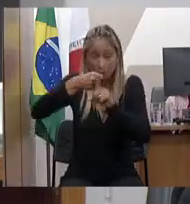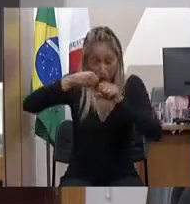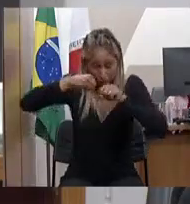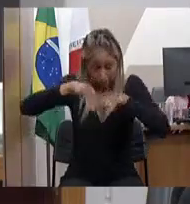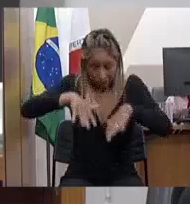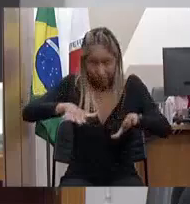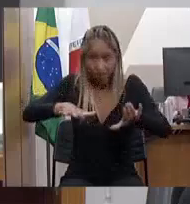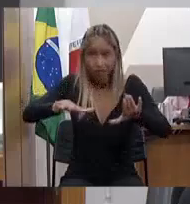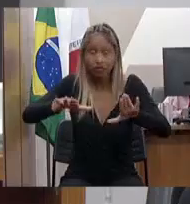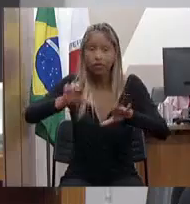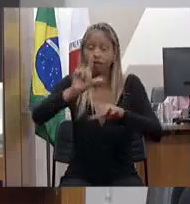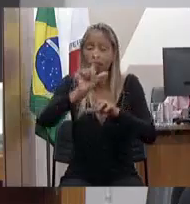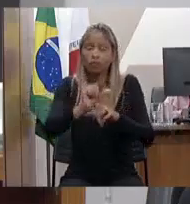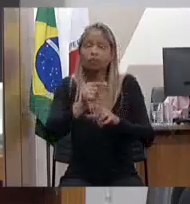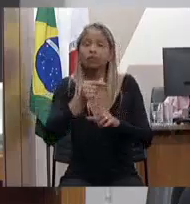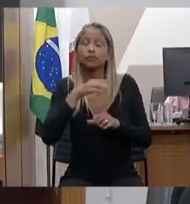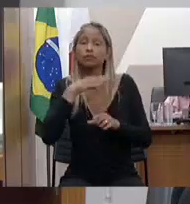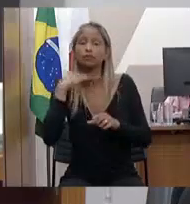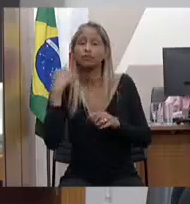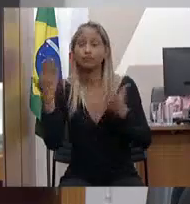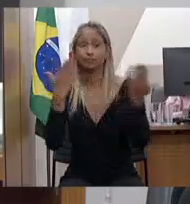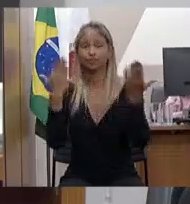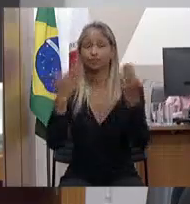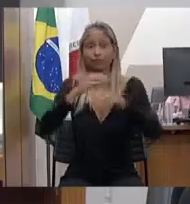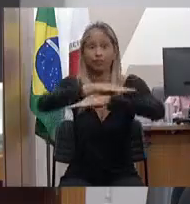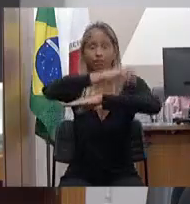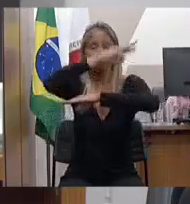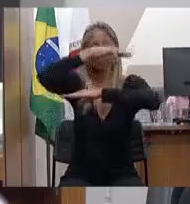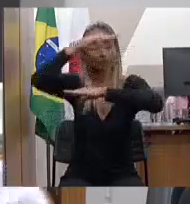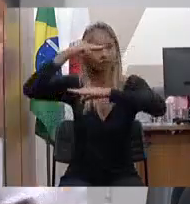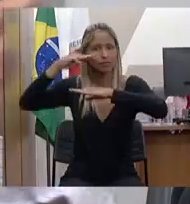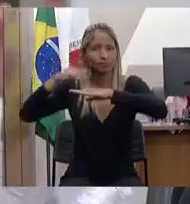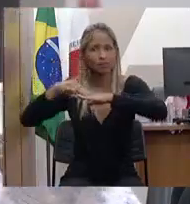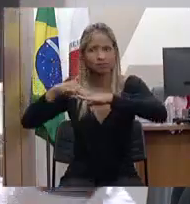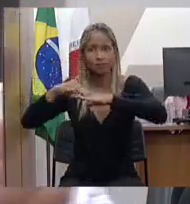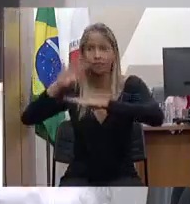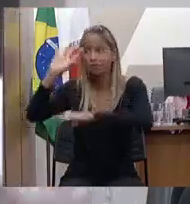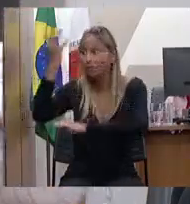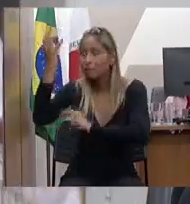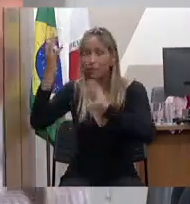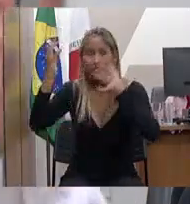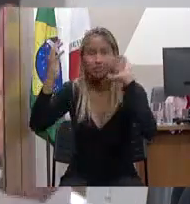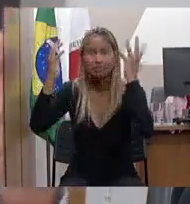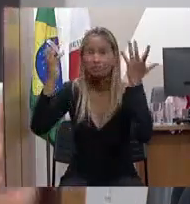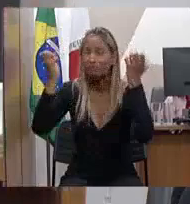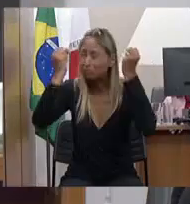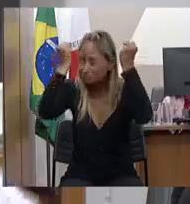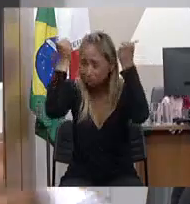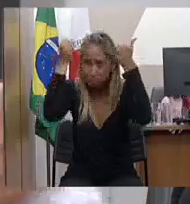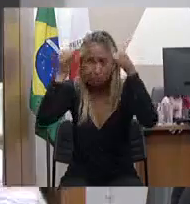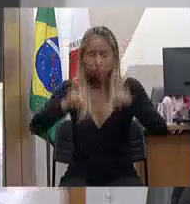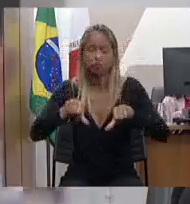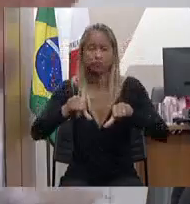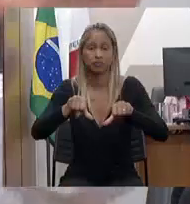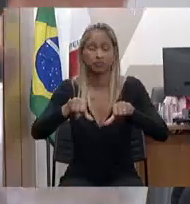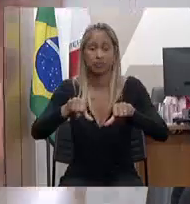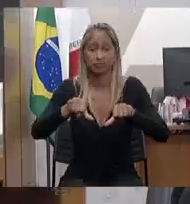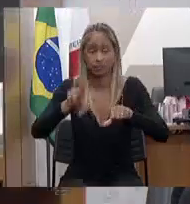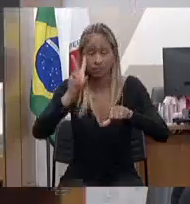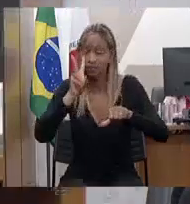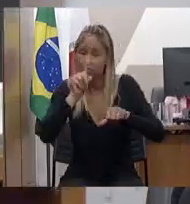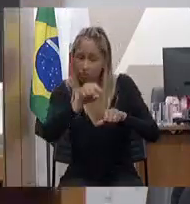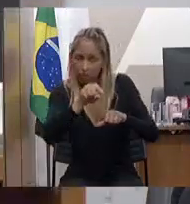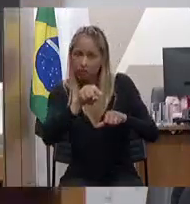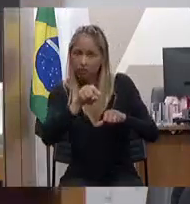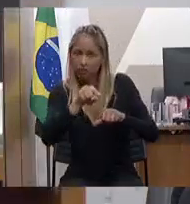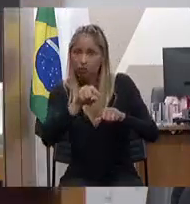menos mortes se compararmos com Brumadinho mas o dano ambiental foi horroroso quem anda acompanhando